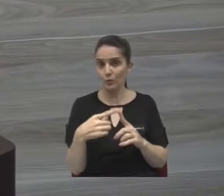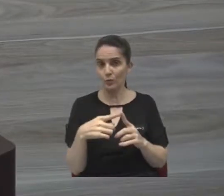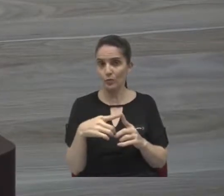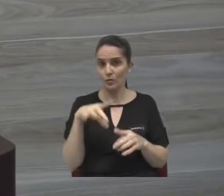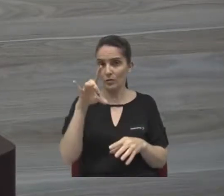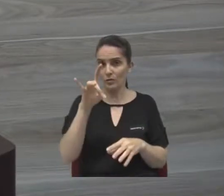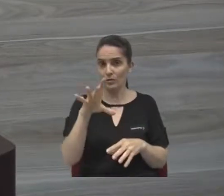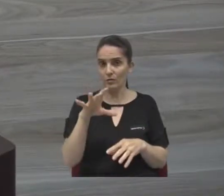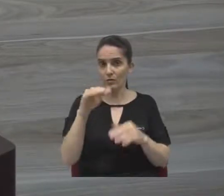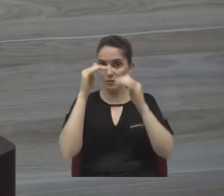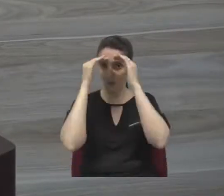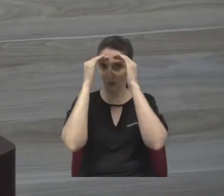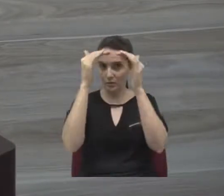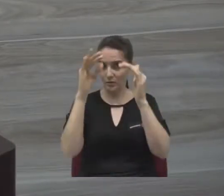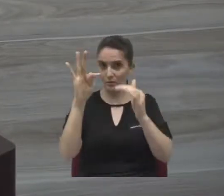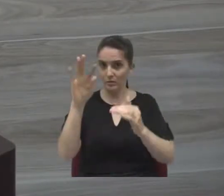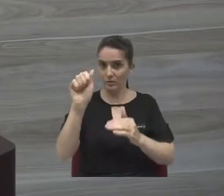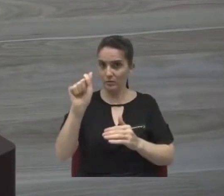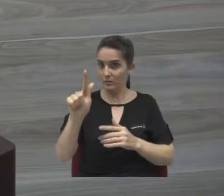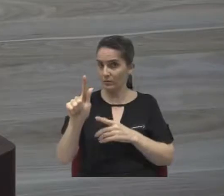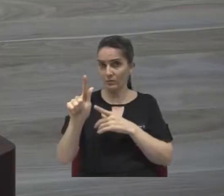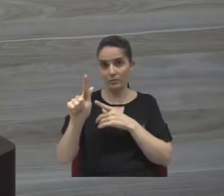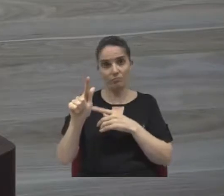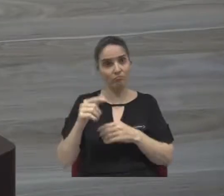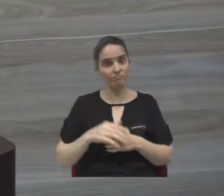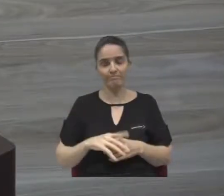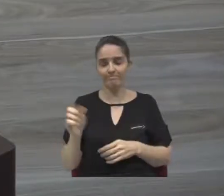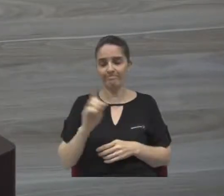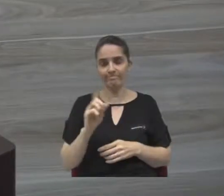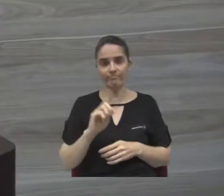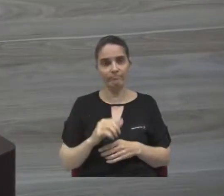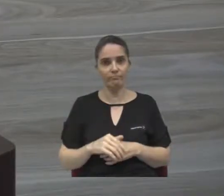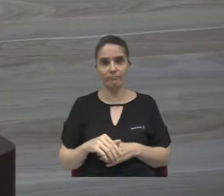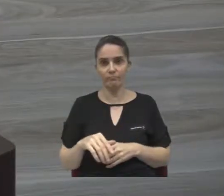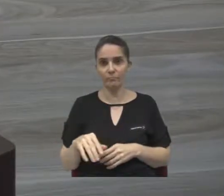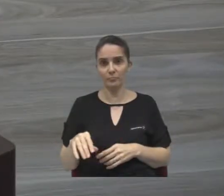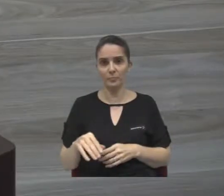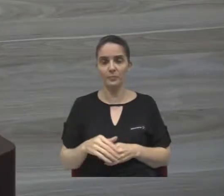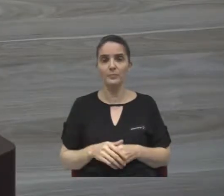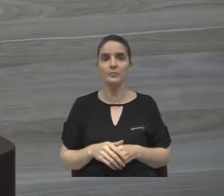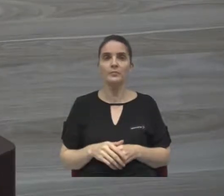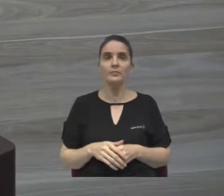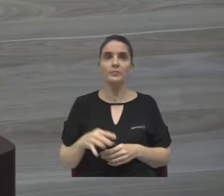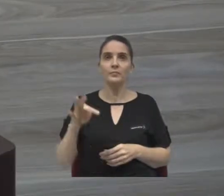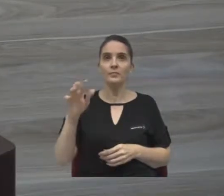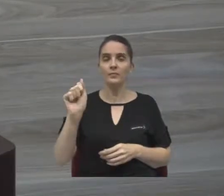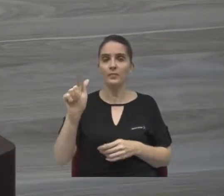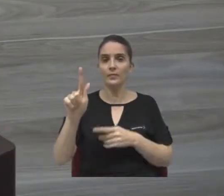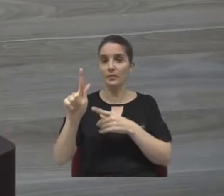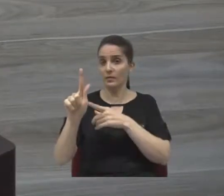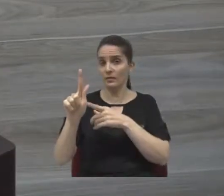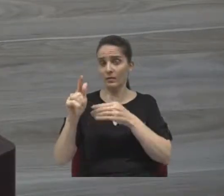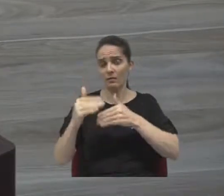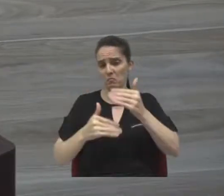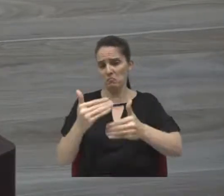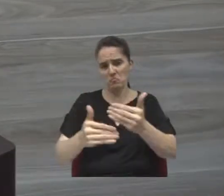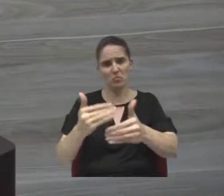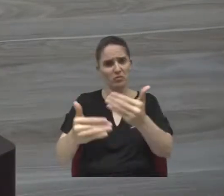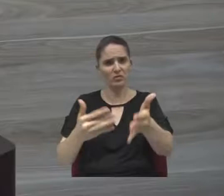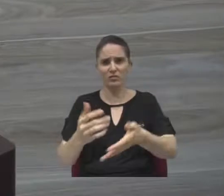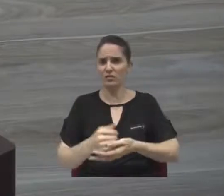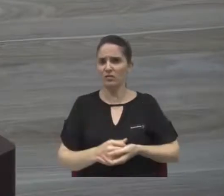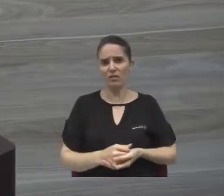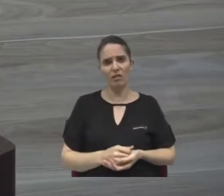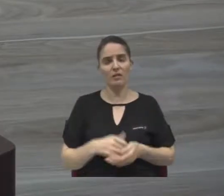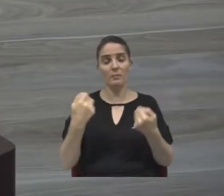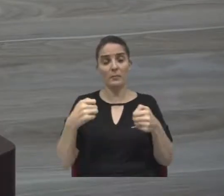TAC vai continuar, até mesmo, já dou a parte. O TAC vai continuar. Ele vai abrir a vaga de